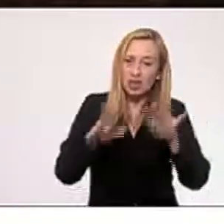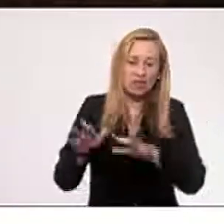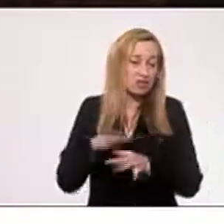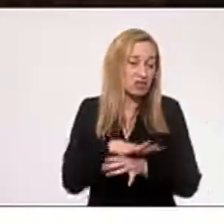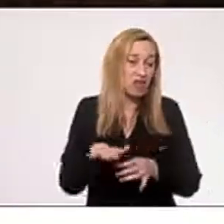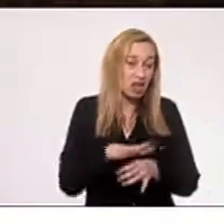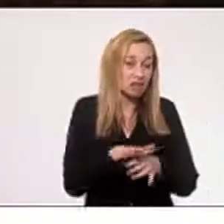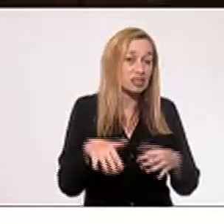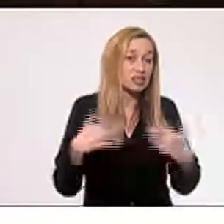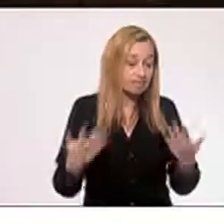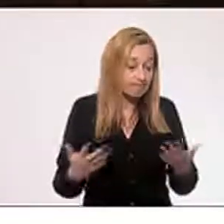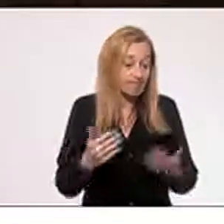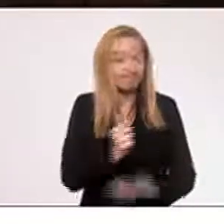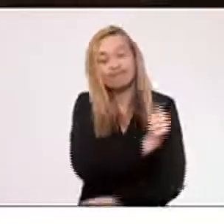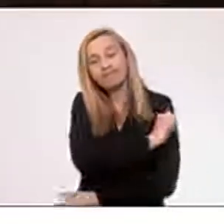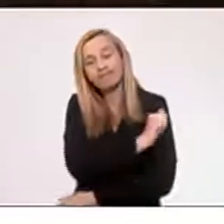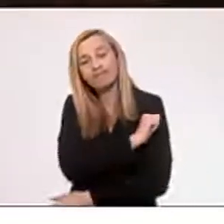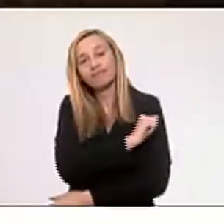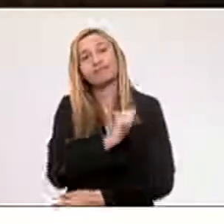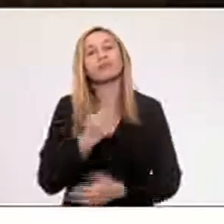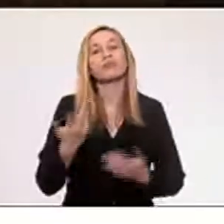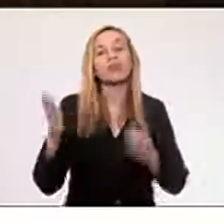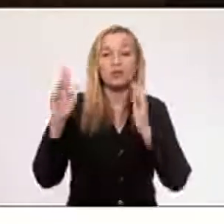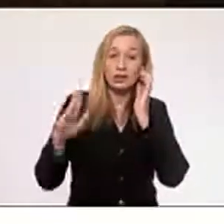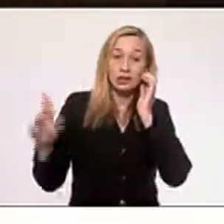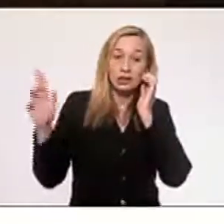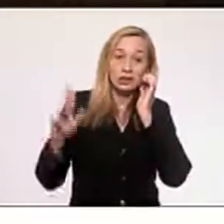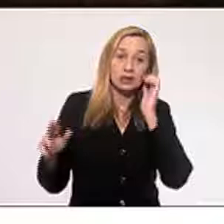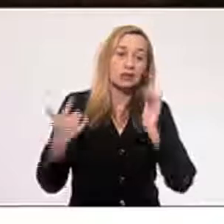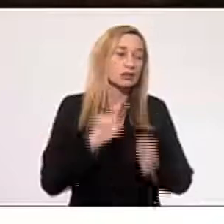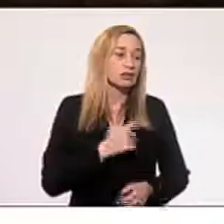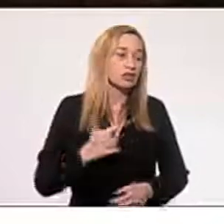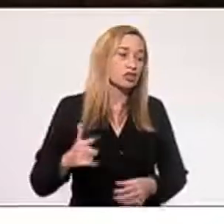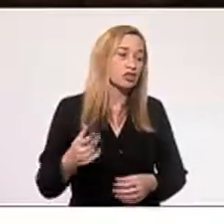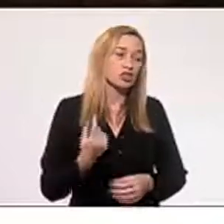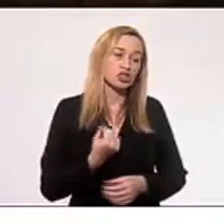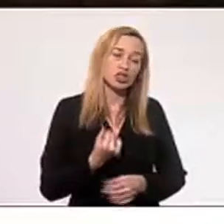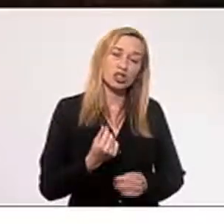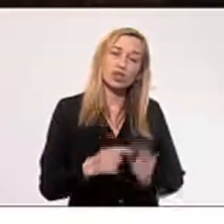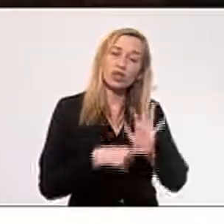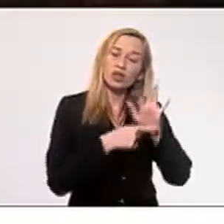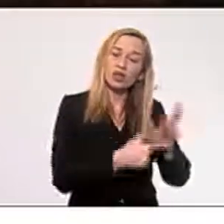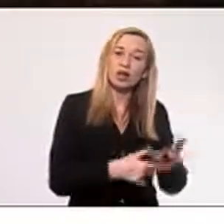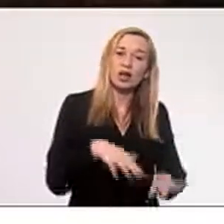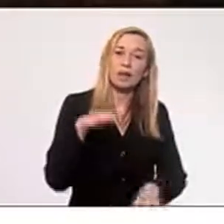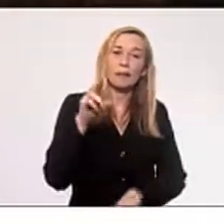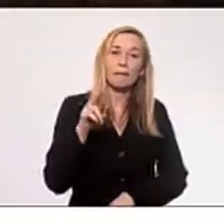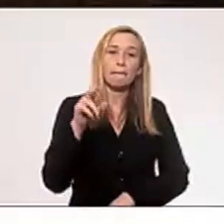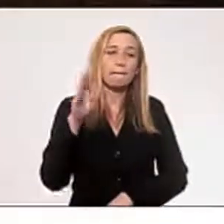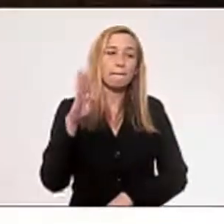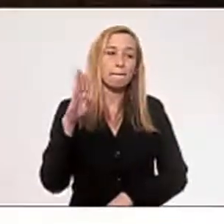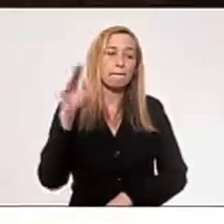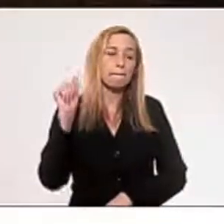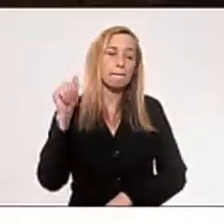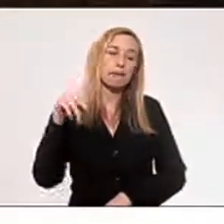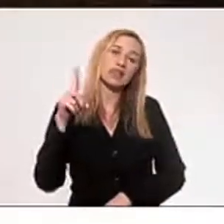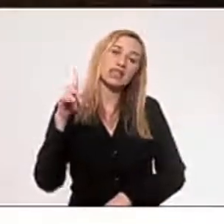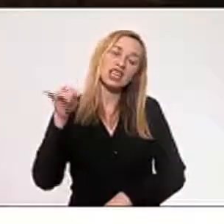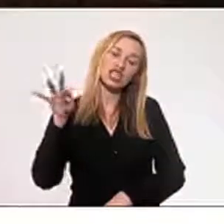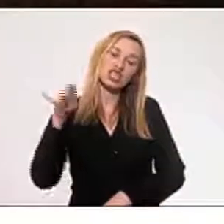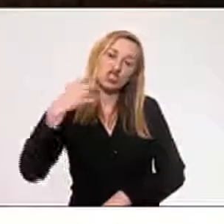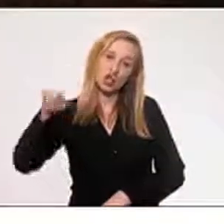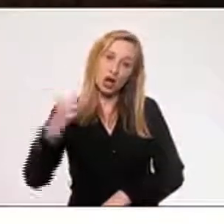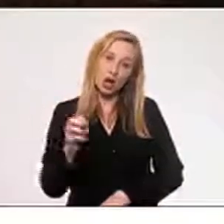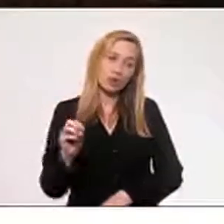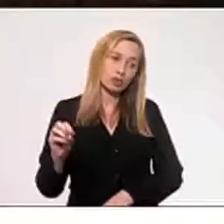de fomento ao estudante universitário, não havia recursos para manter em funcionamento o bandejão, não havia recursos para manter em funcionamento as